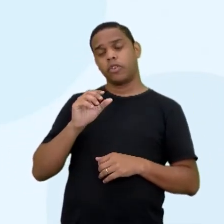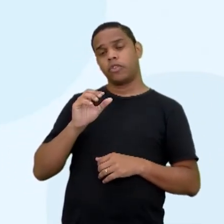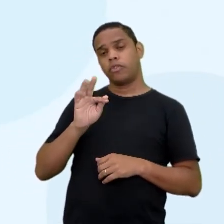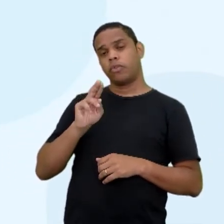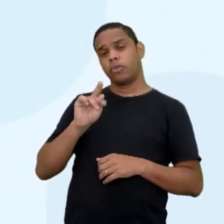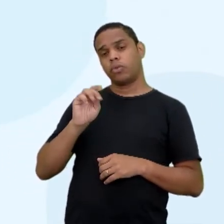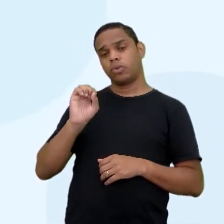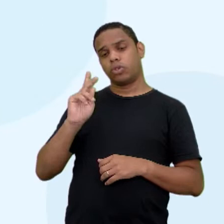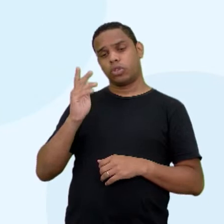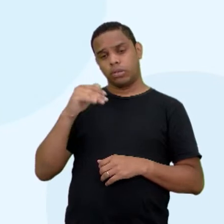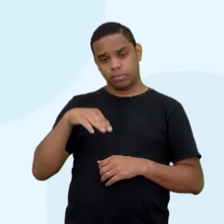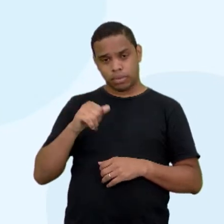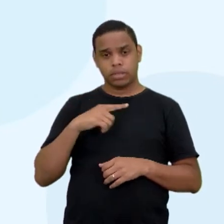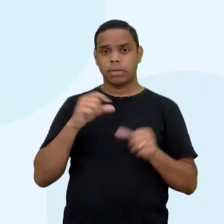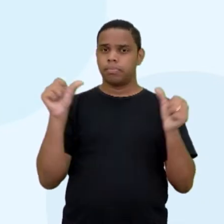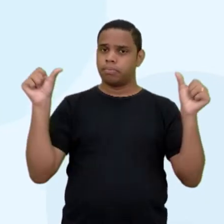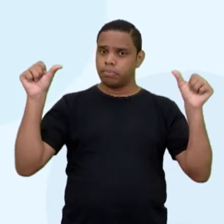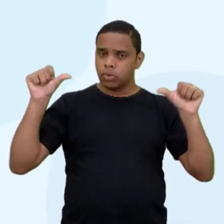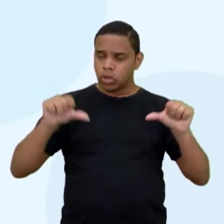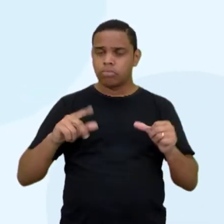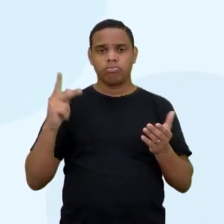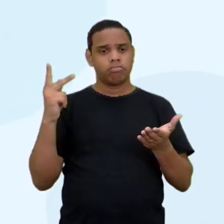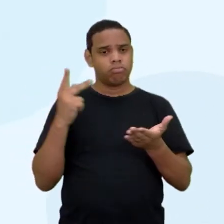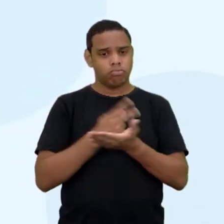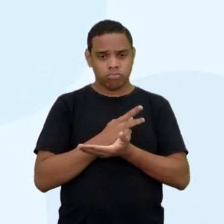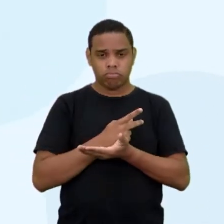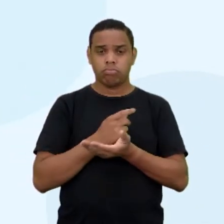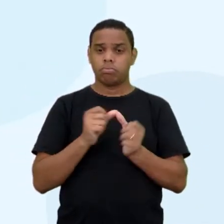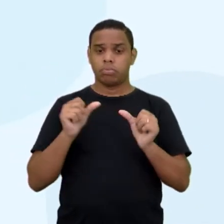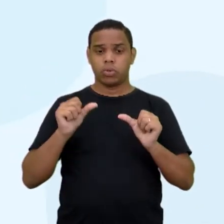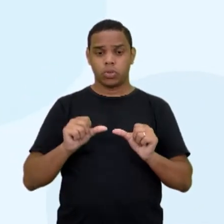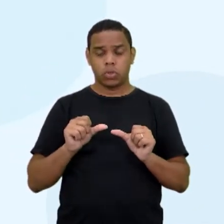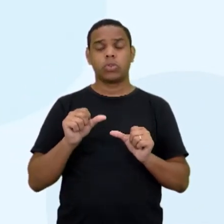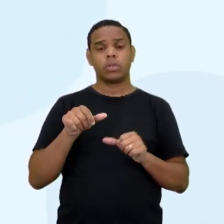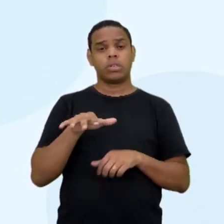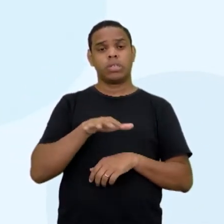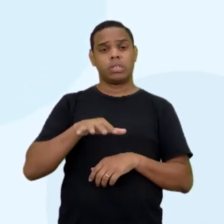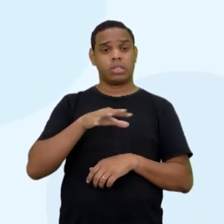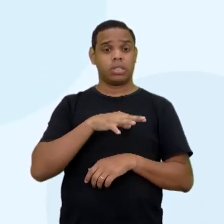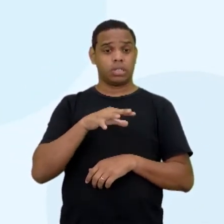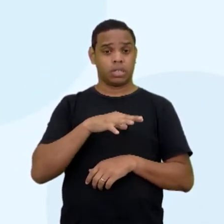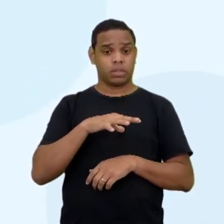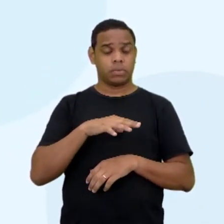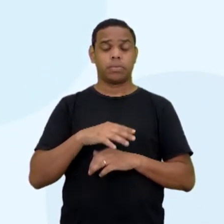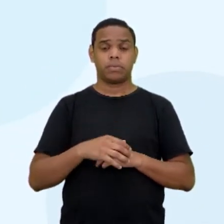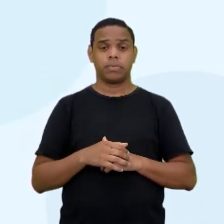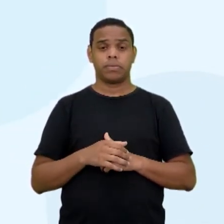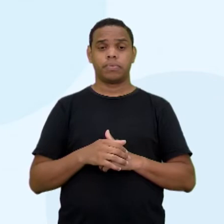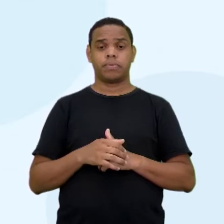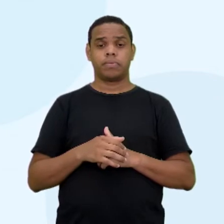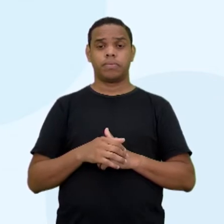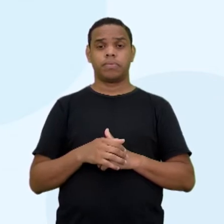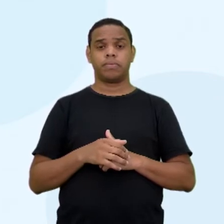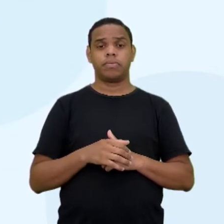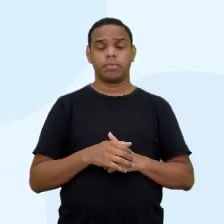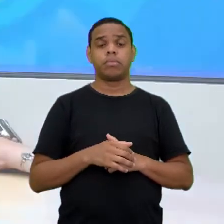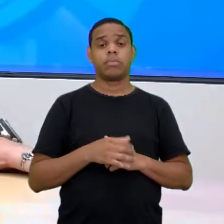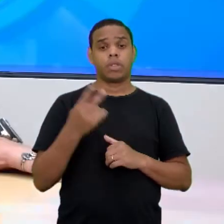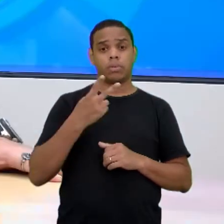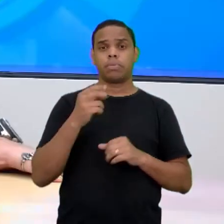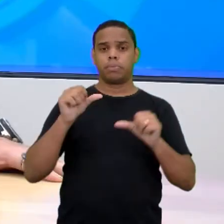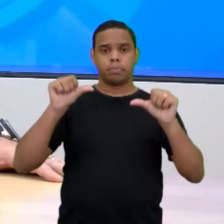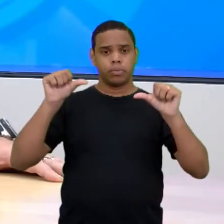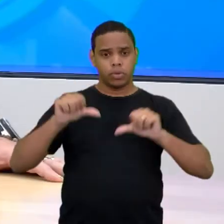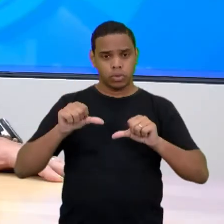acabou desencadeando um dos piores acidentes nucleares na cidade aí, né? Ele é o segundo